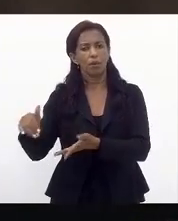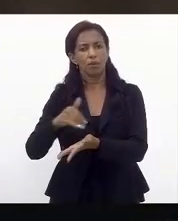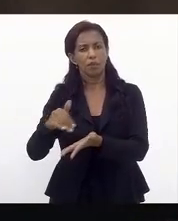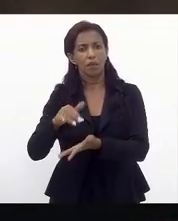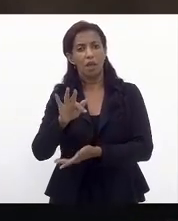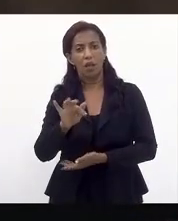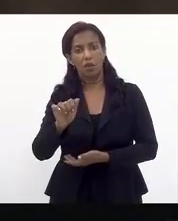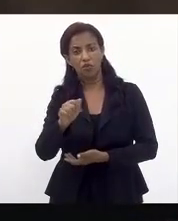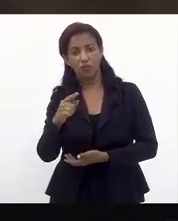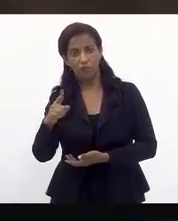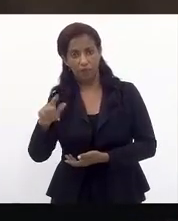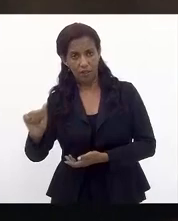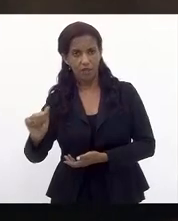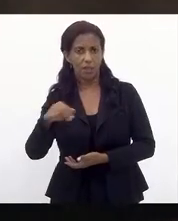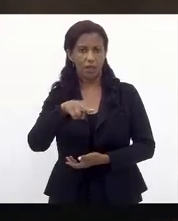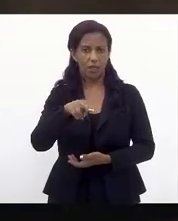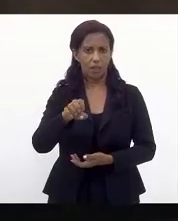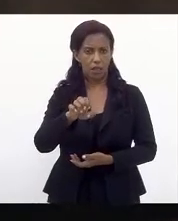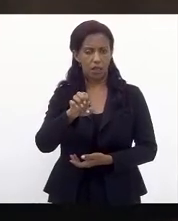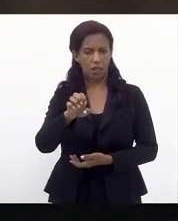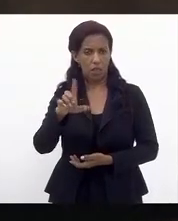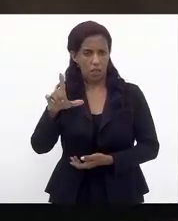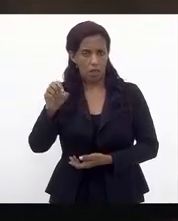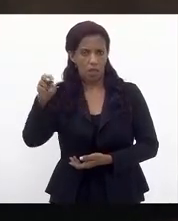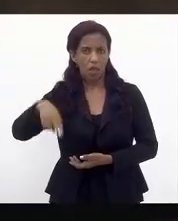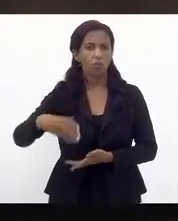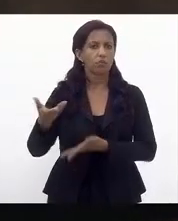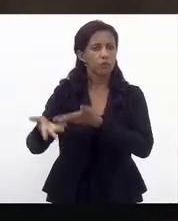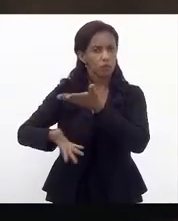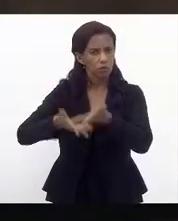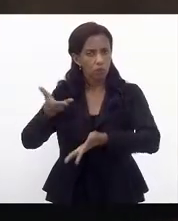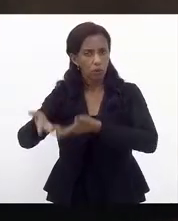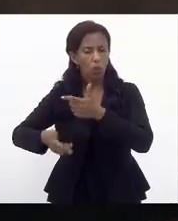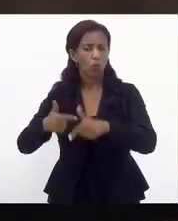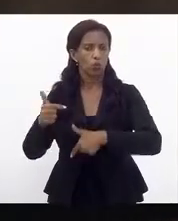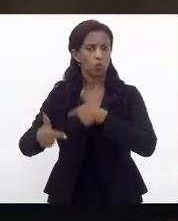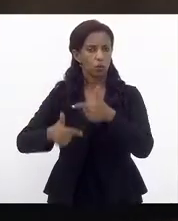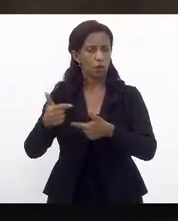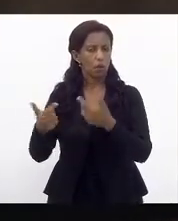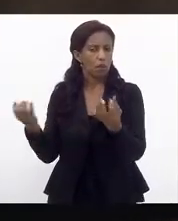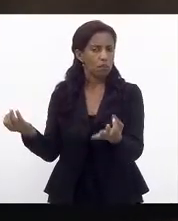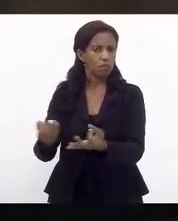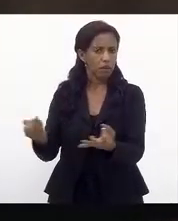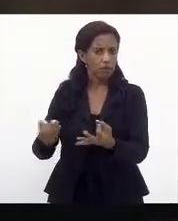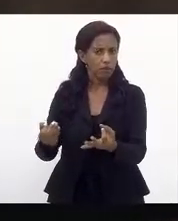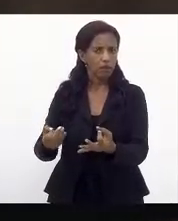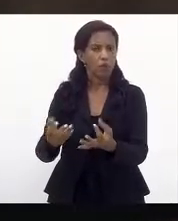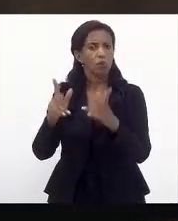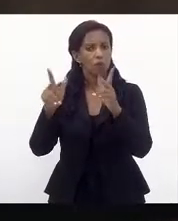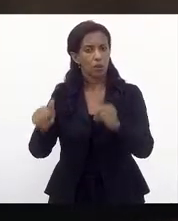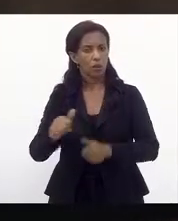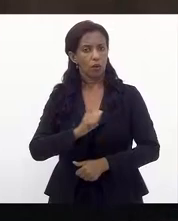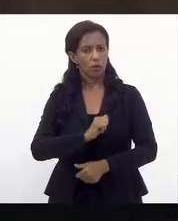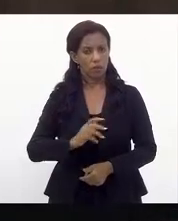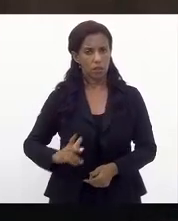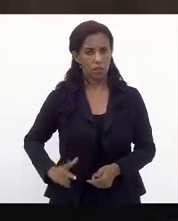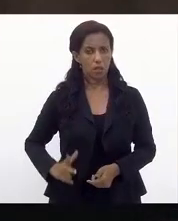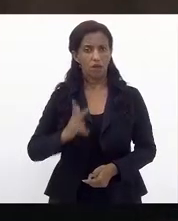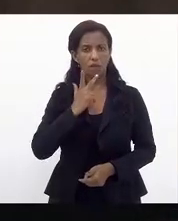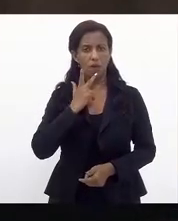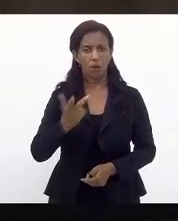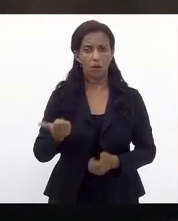secretário de fazenda Nelson Rocha que tem feito um bom trabalho conforme de conforme falou o presidente André Ceciliano